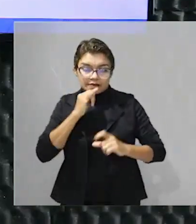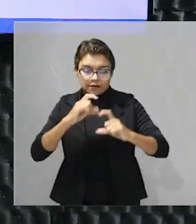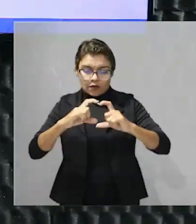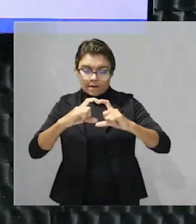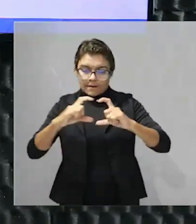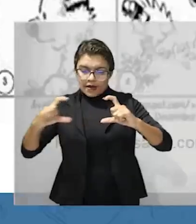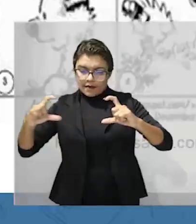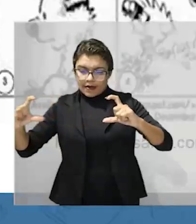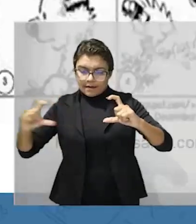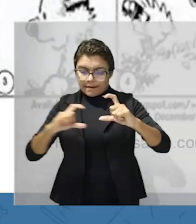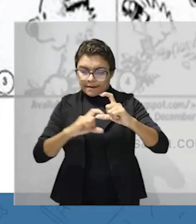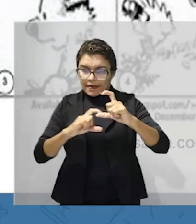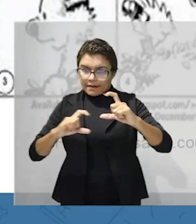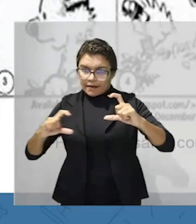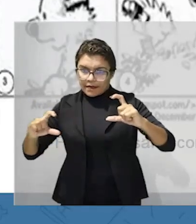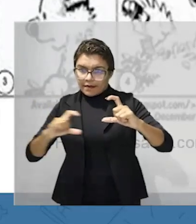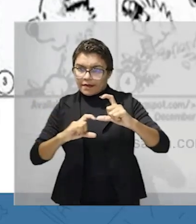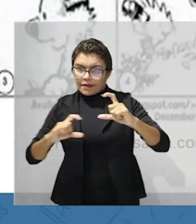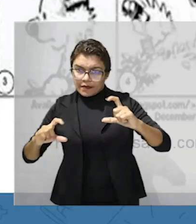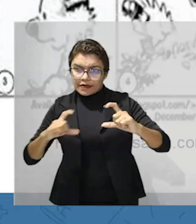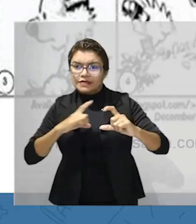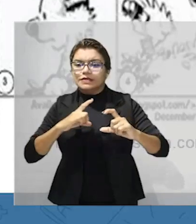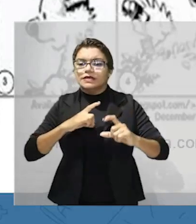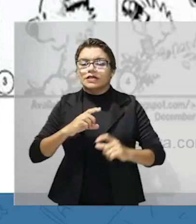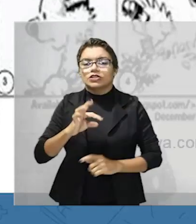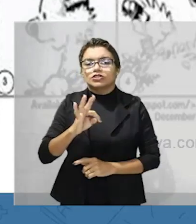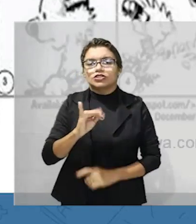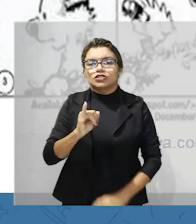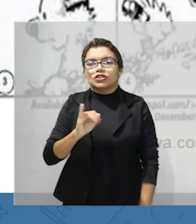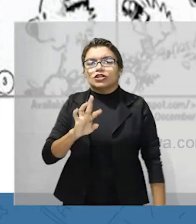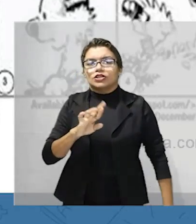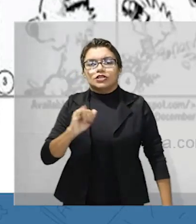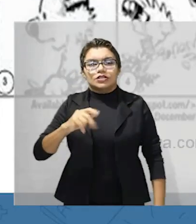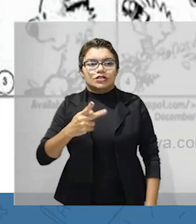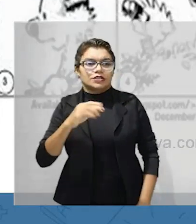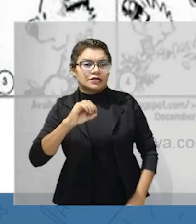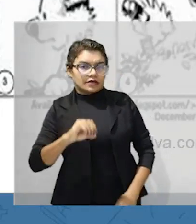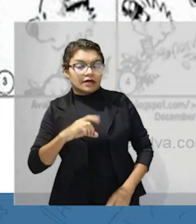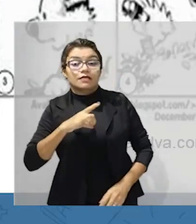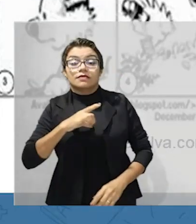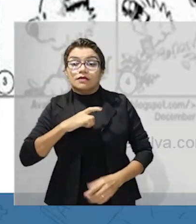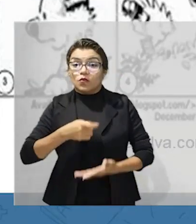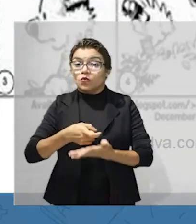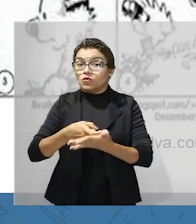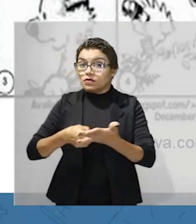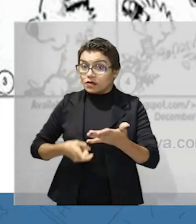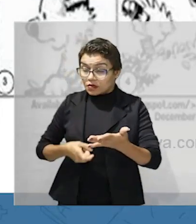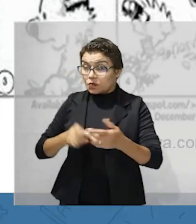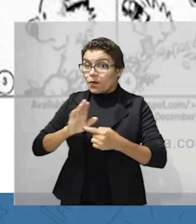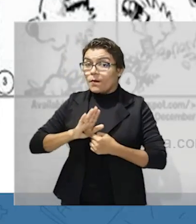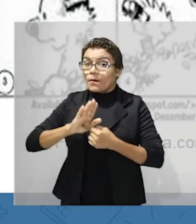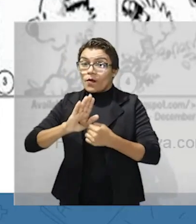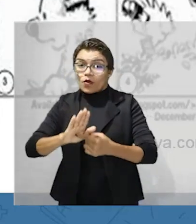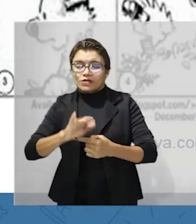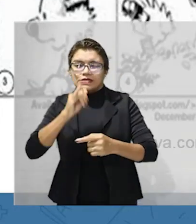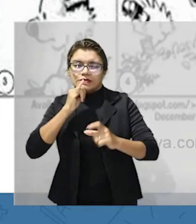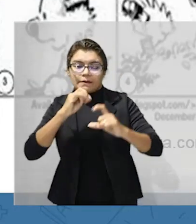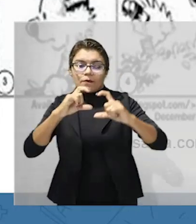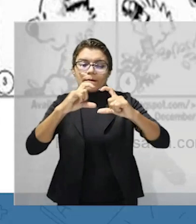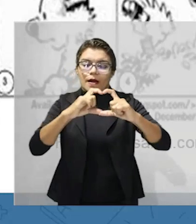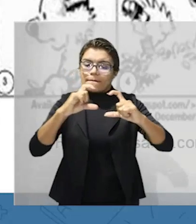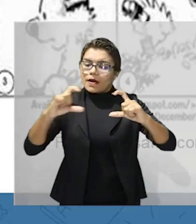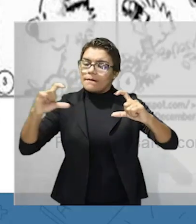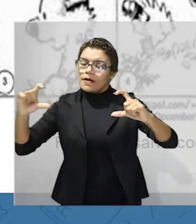é sempre, em inglês chamada de comic strip, é esse texto que traz uma progressão de quadrinhos. Você vai